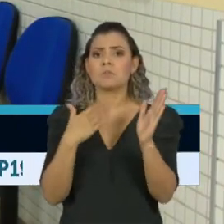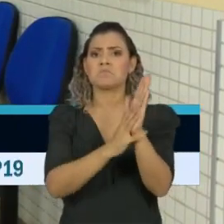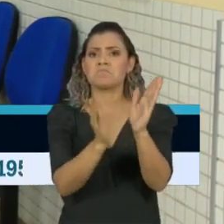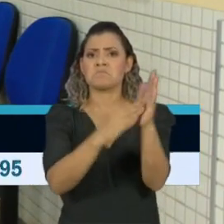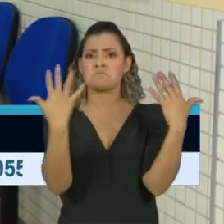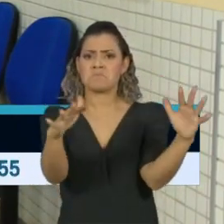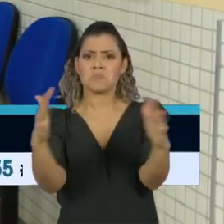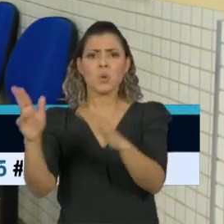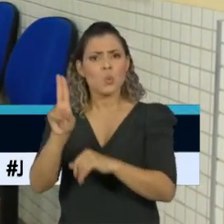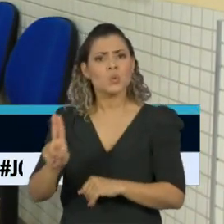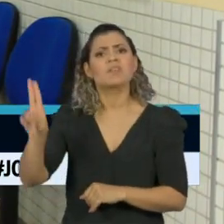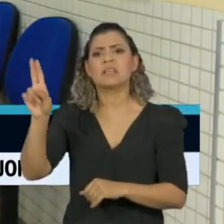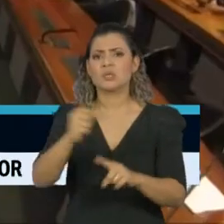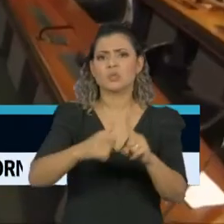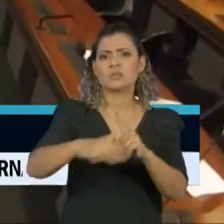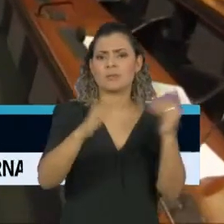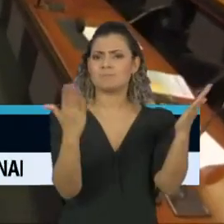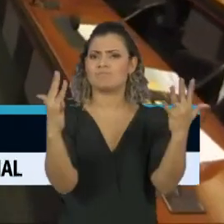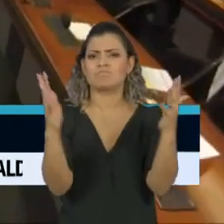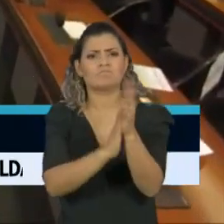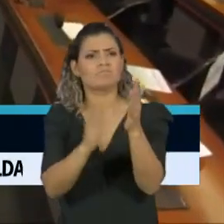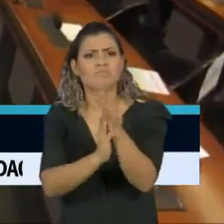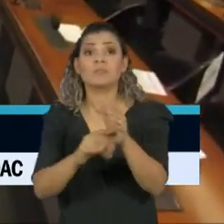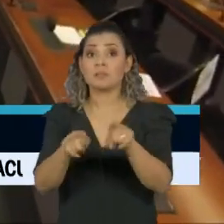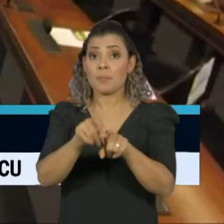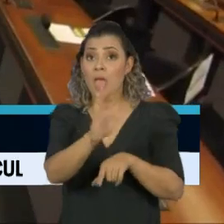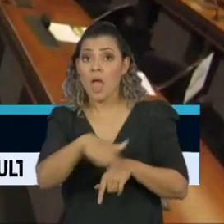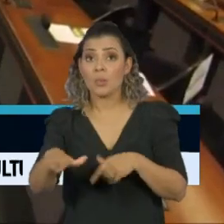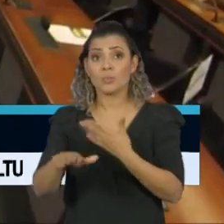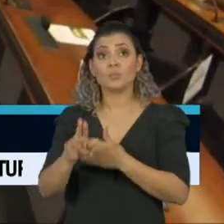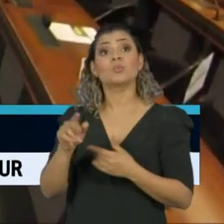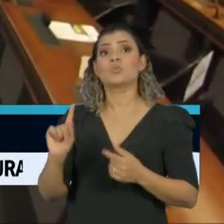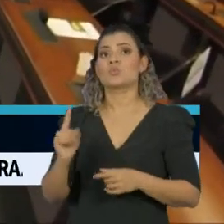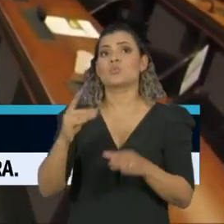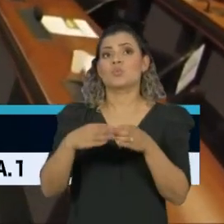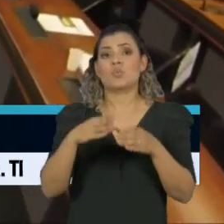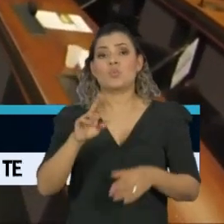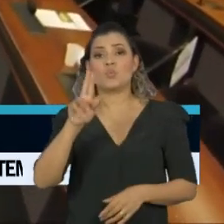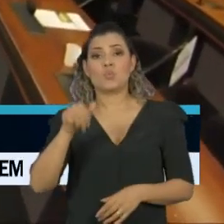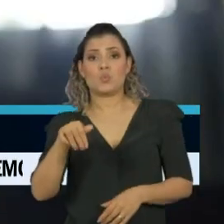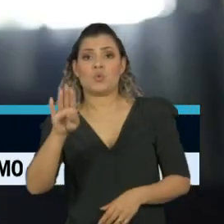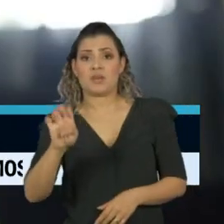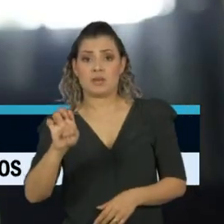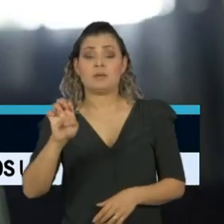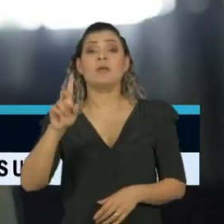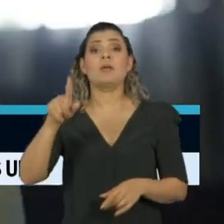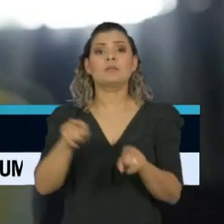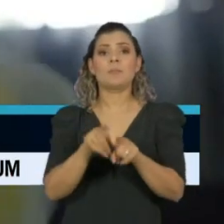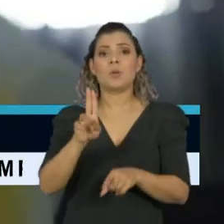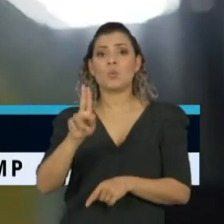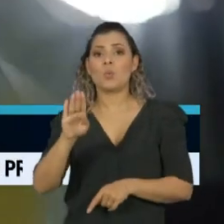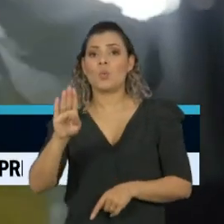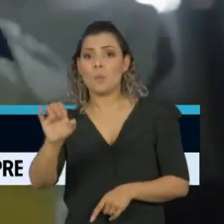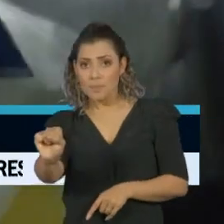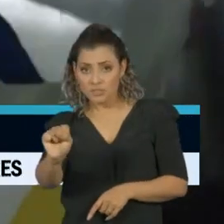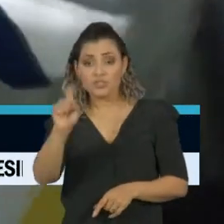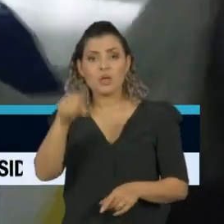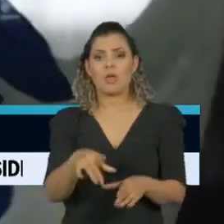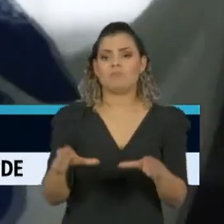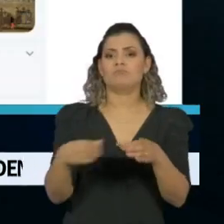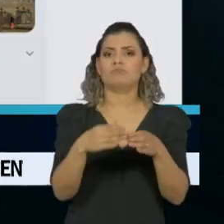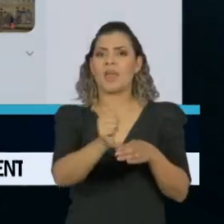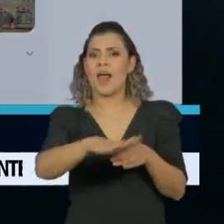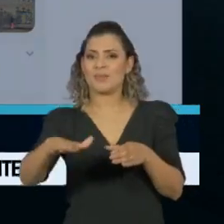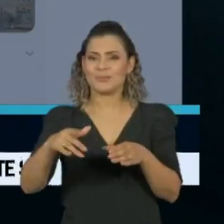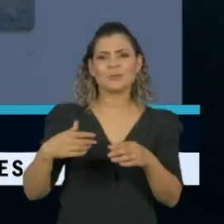aplauso das universidades e da sociedade para entidades estudantis como a união nacional de estudantes ea ubes união brasileira de estudantes